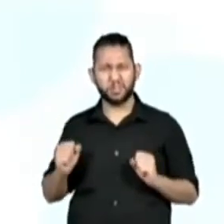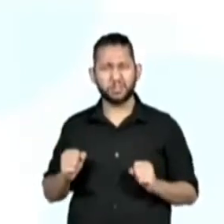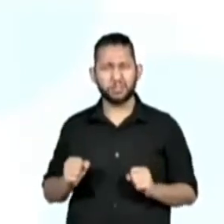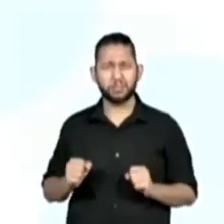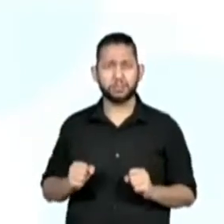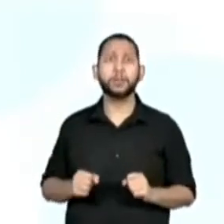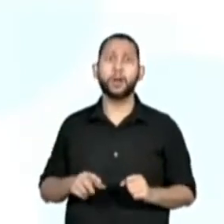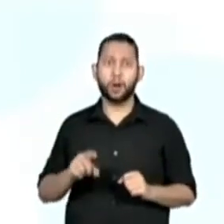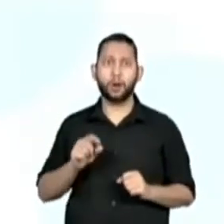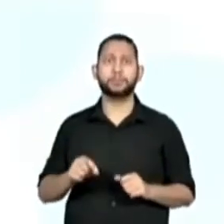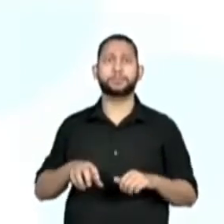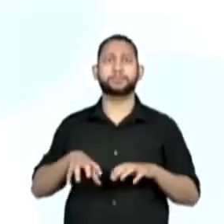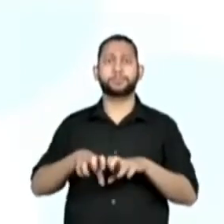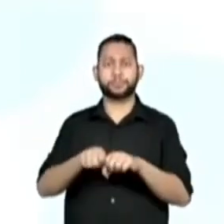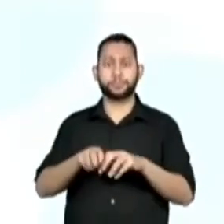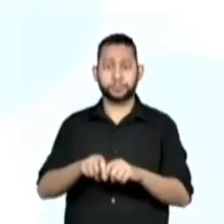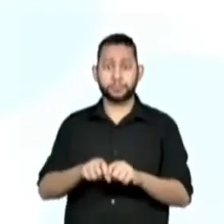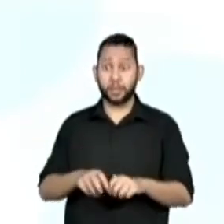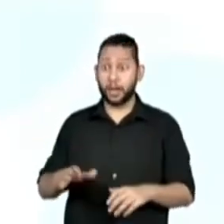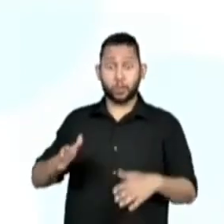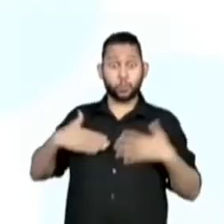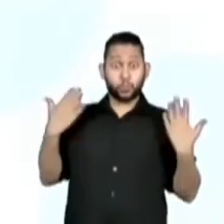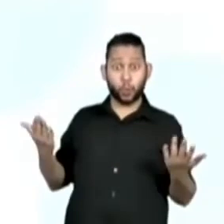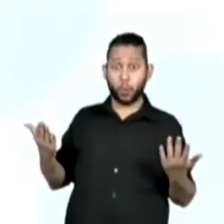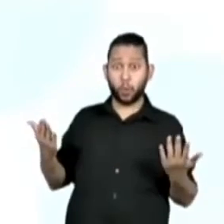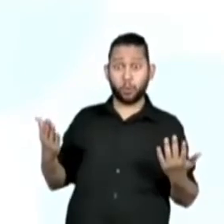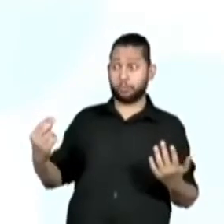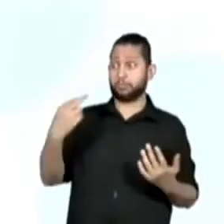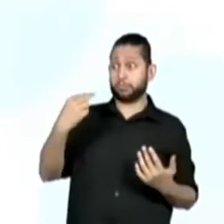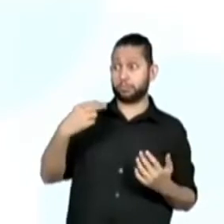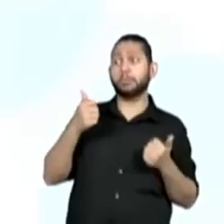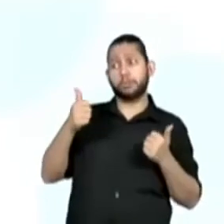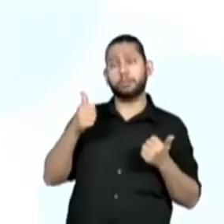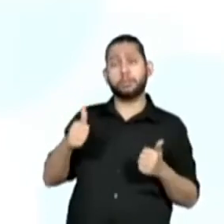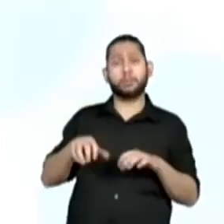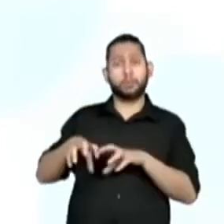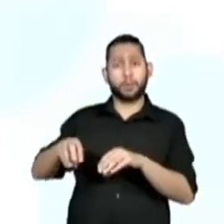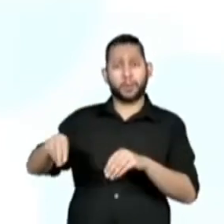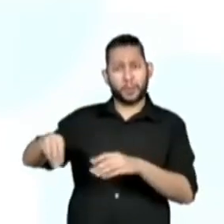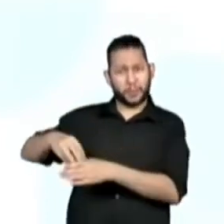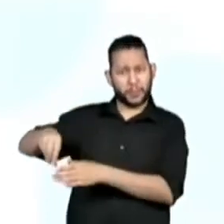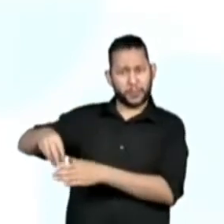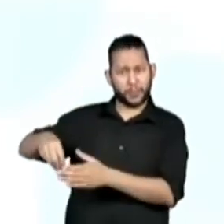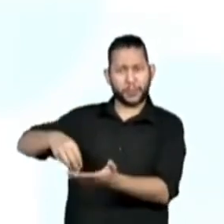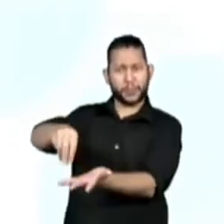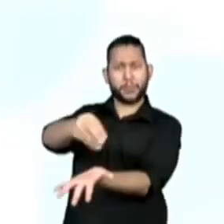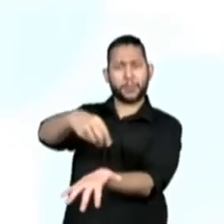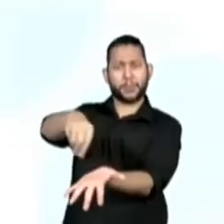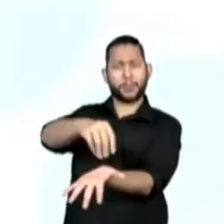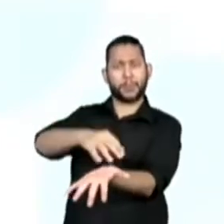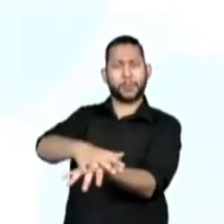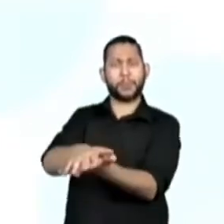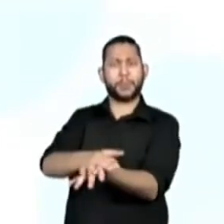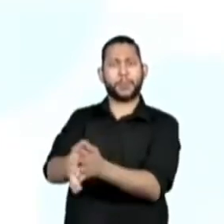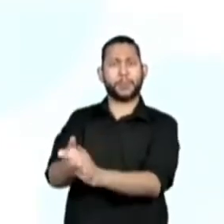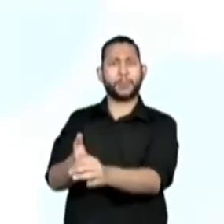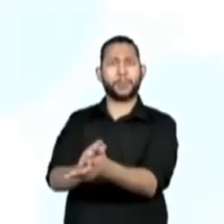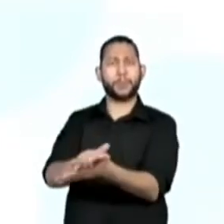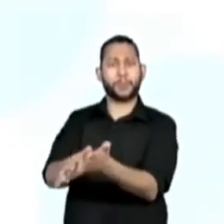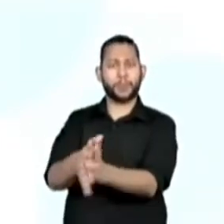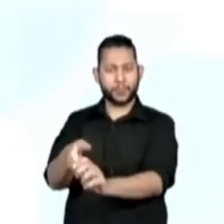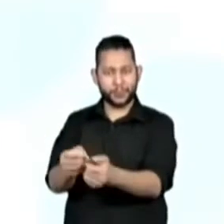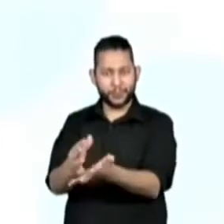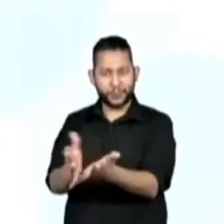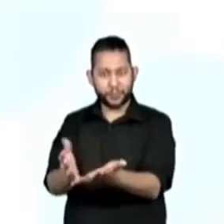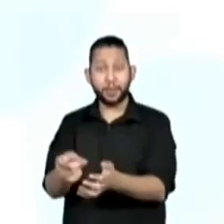o moleiro, então, assustou-se e polvilhou-lhe a pata. O malandro foi, pela terceira